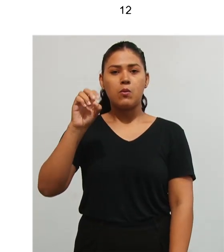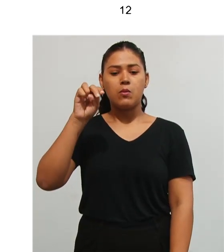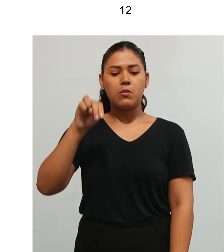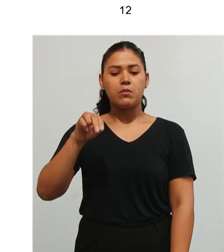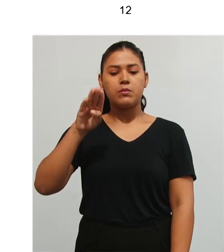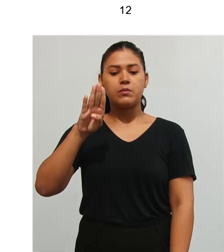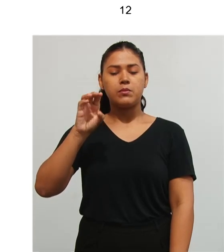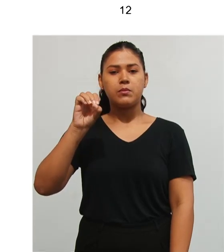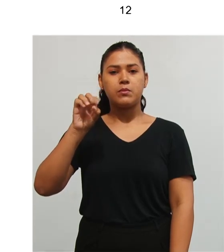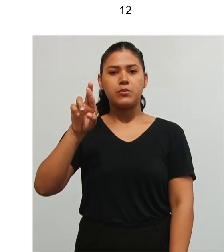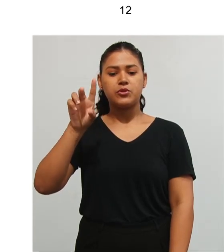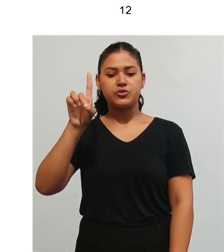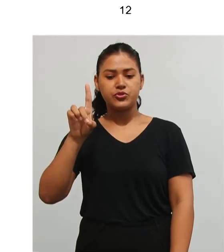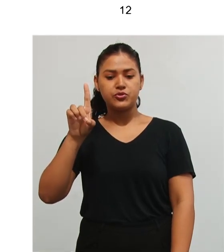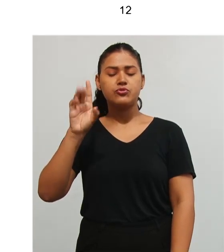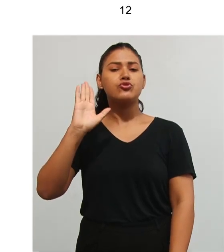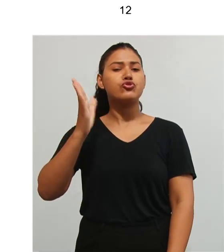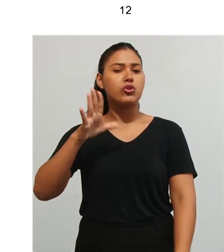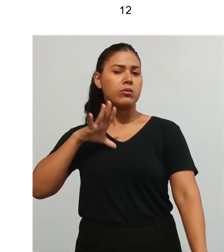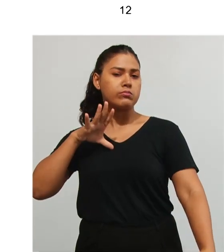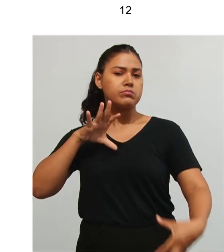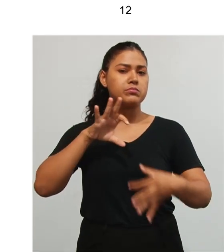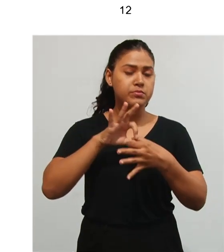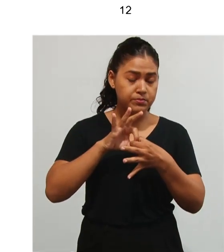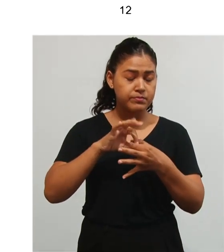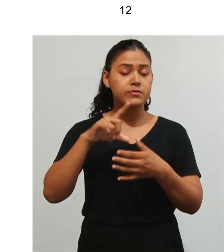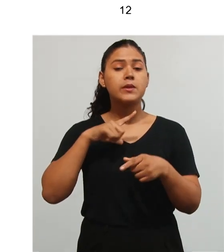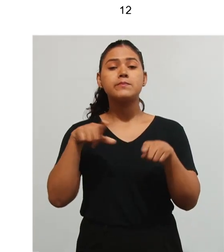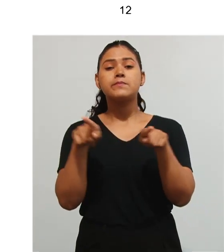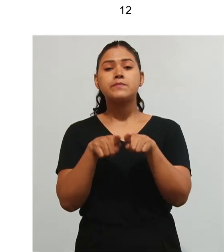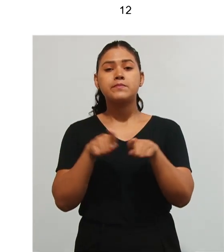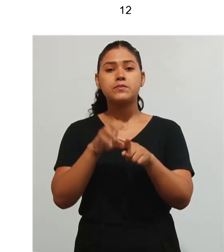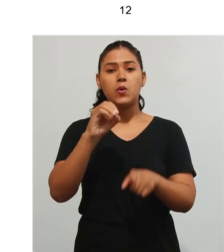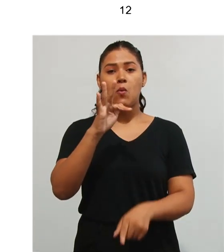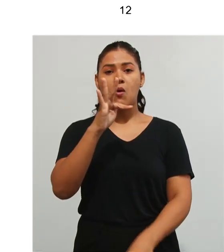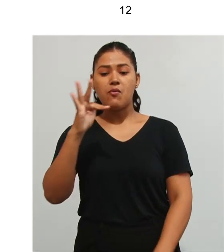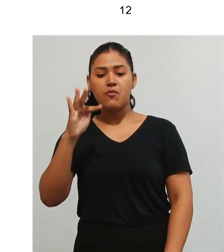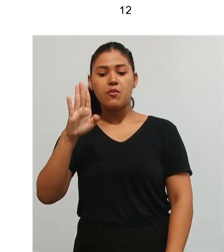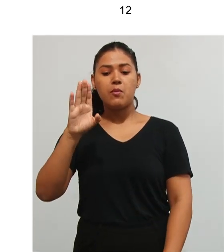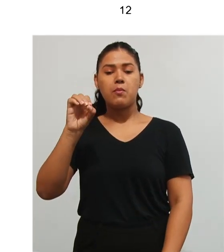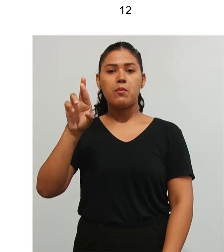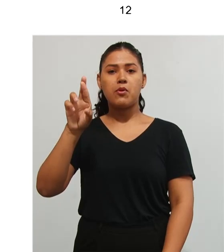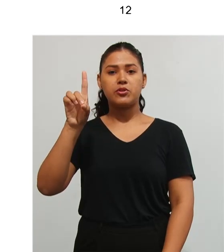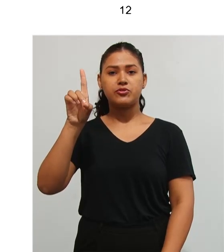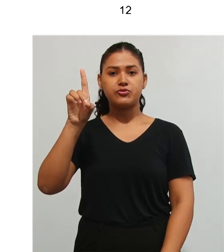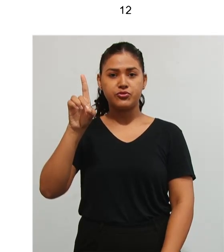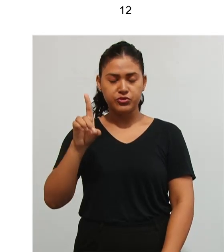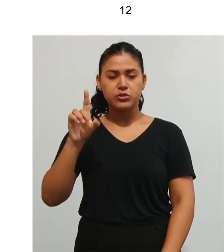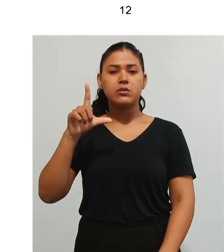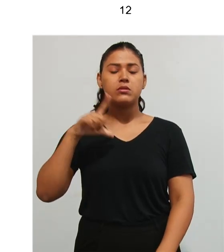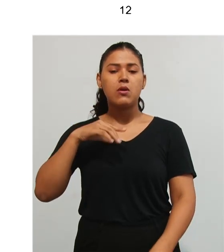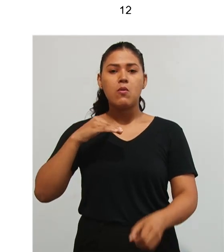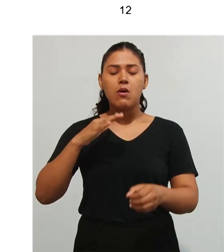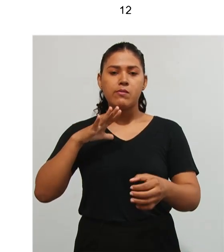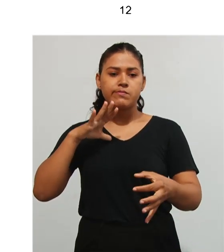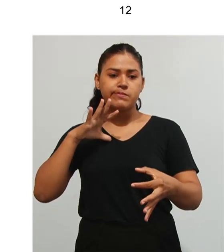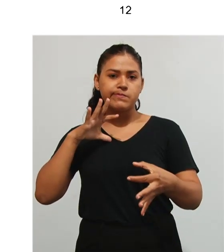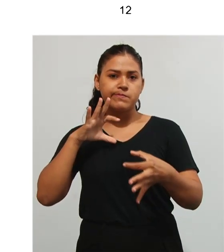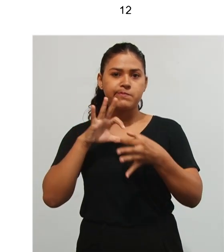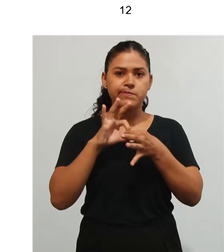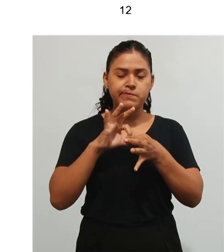já estão integradas à placa-mãe do computador, e nós temos as placas off-board, que são aquelas que são conectadas